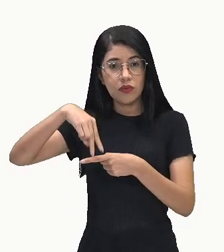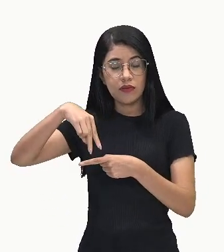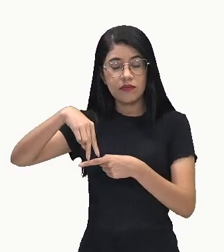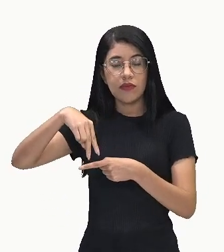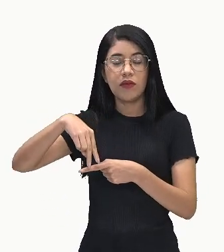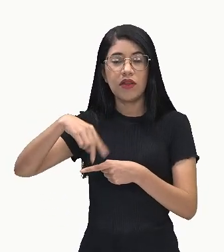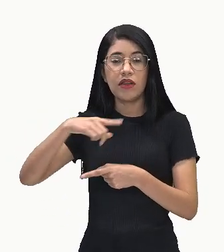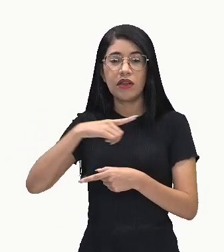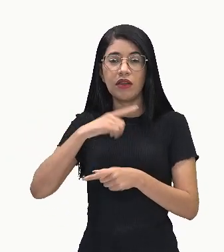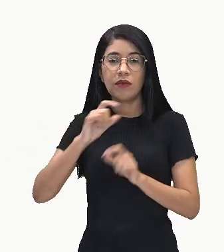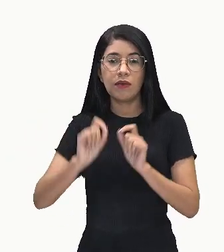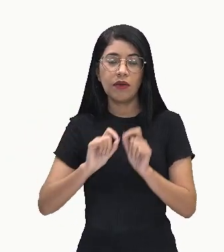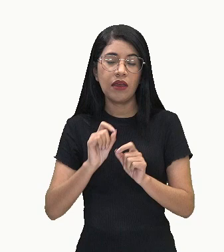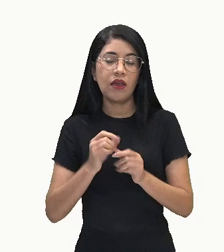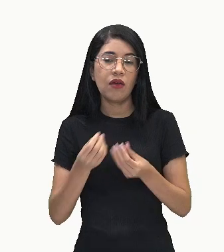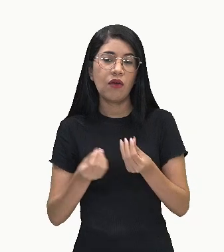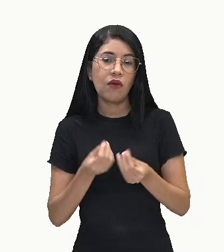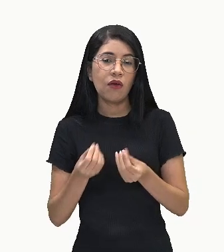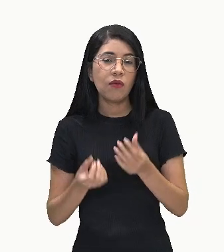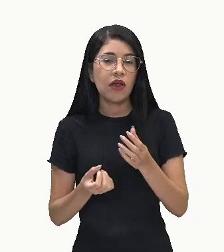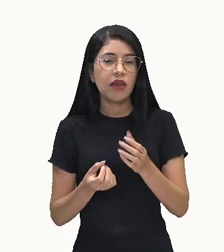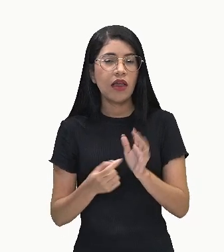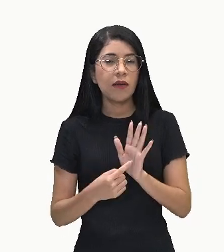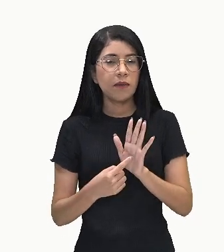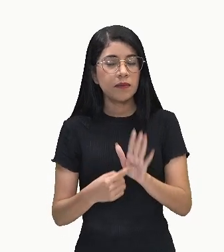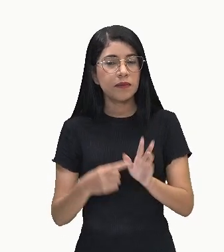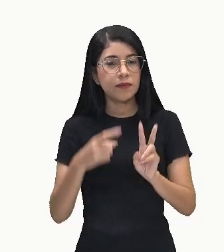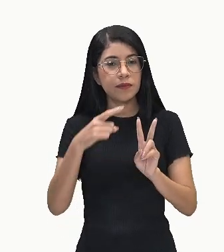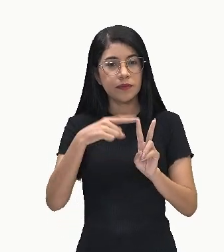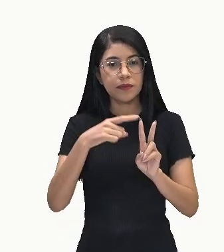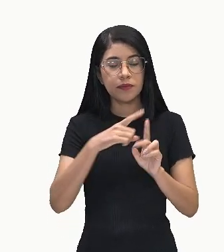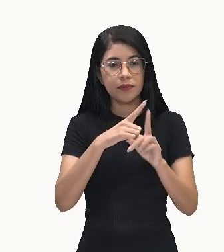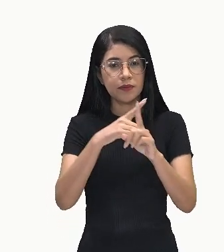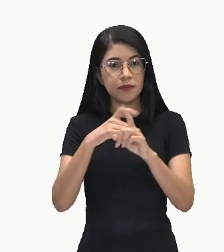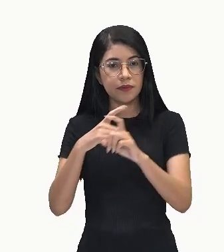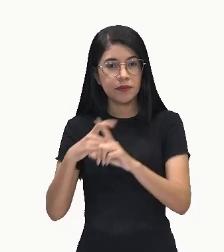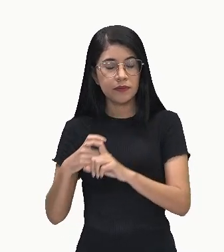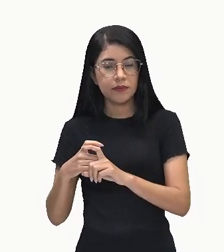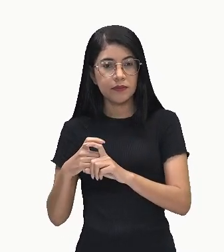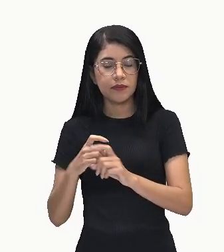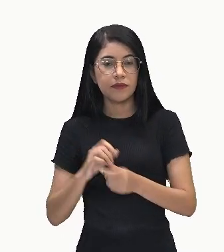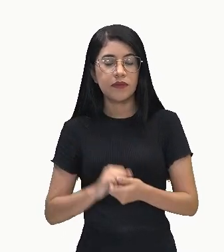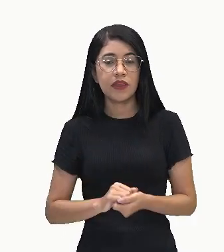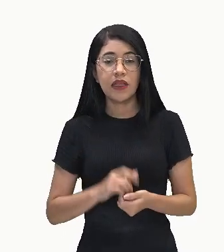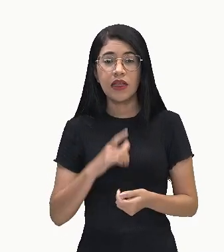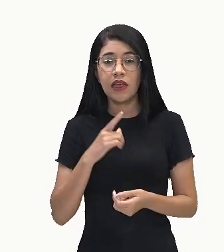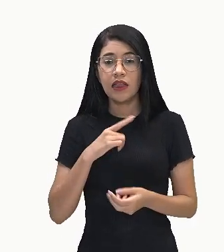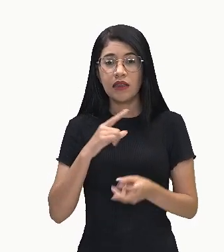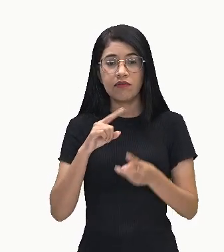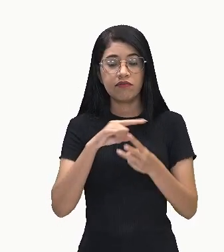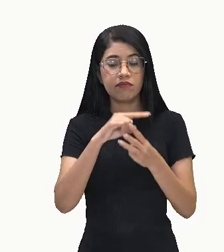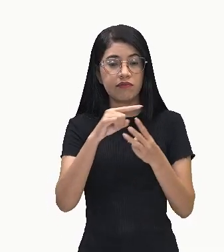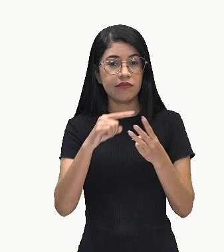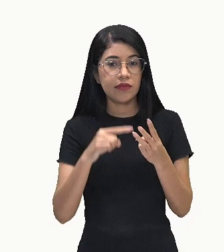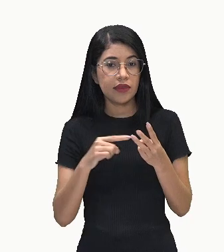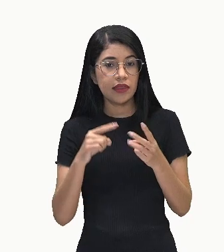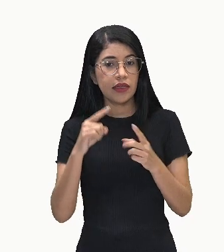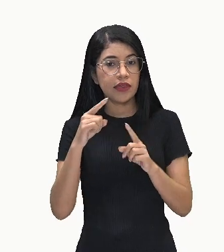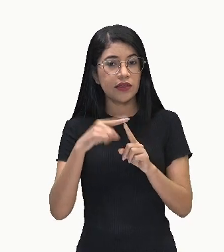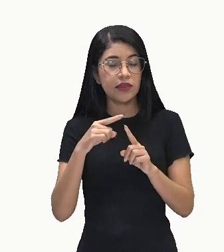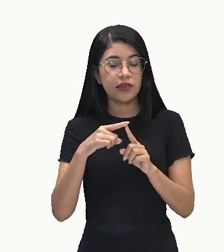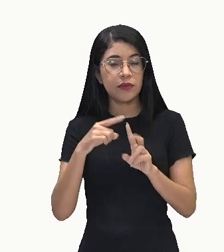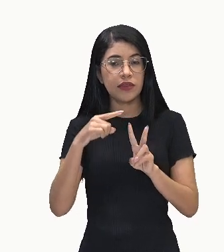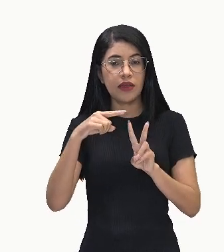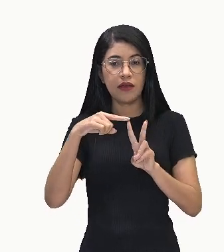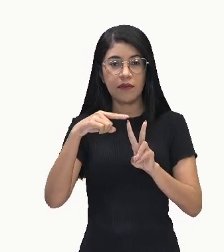a condição de existência das raízes de um polinômio. Então, existem 3 casos de existência de raízes